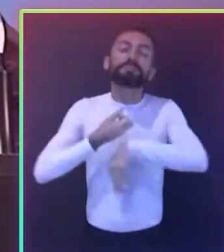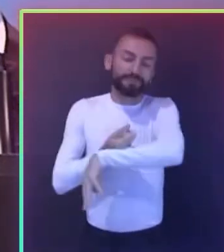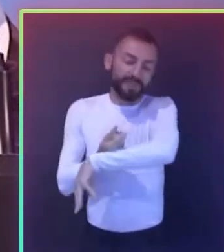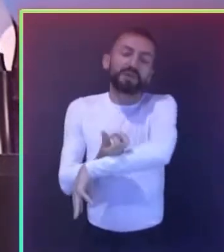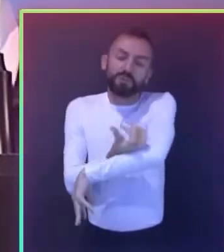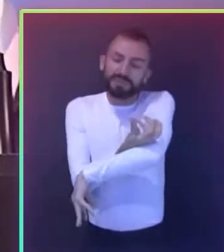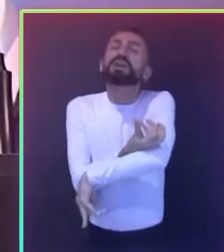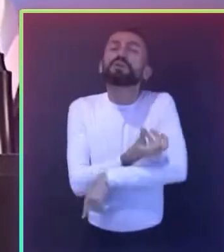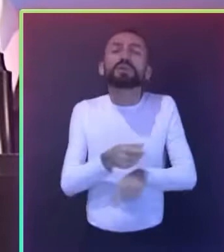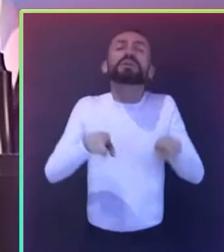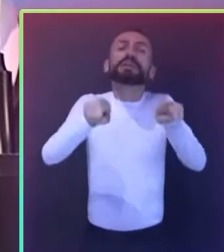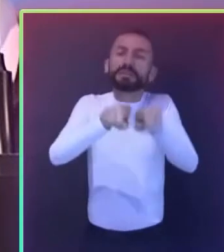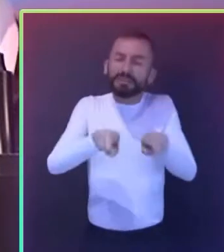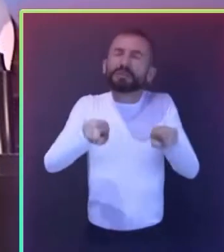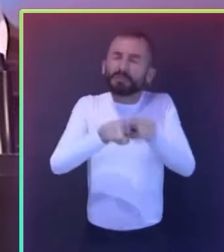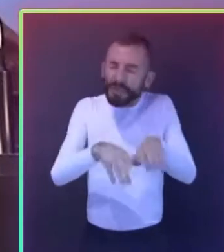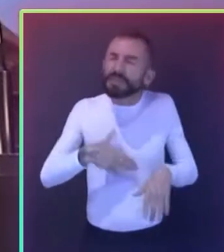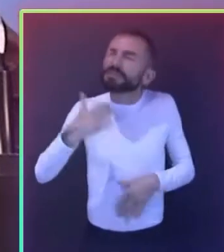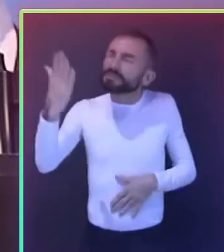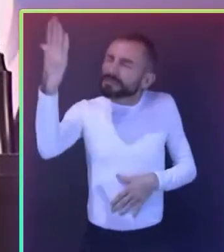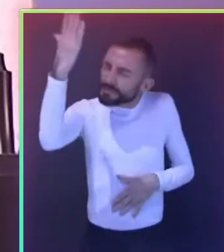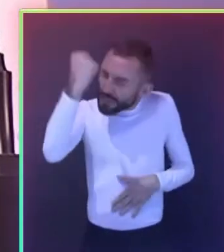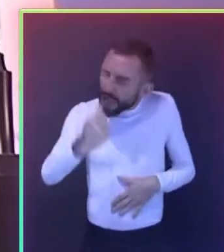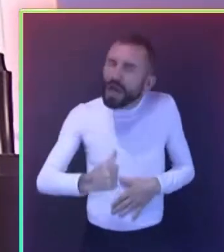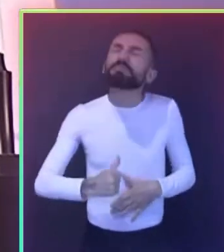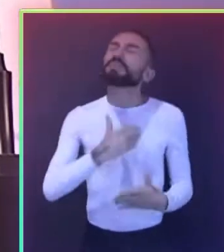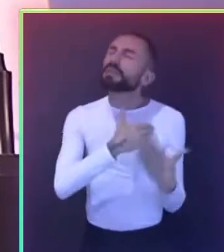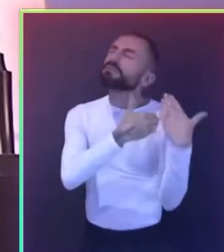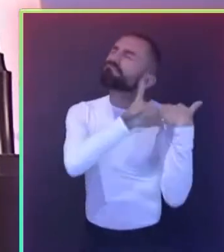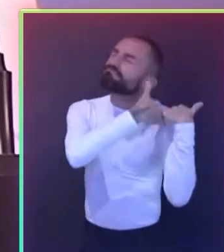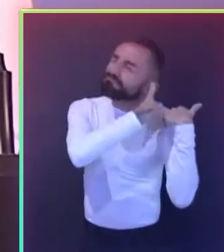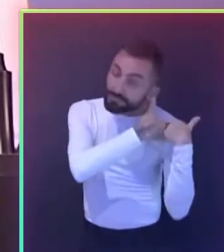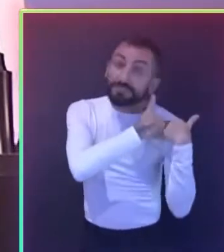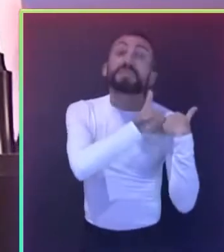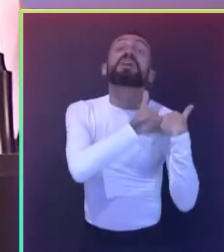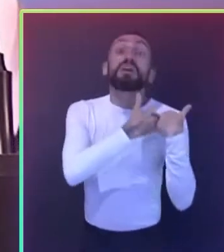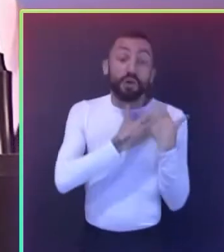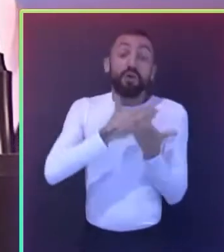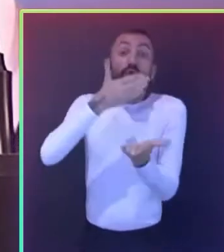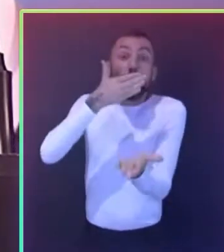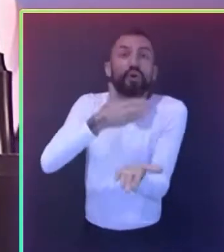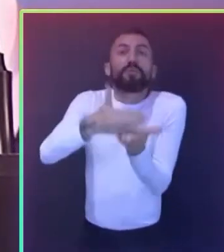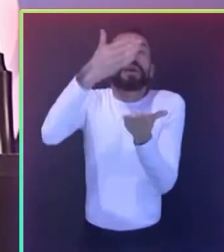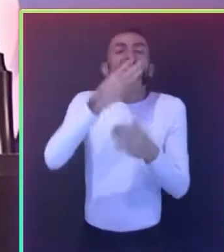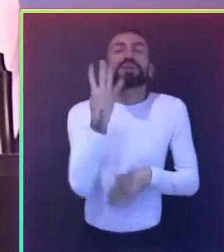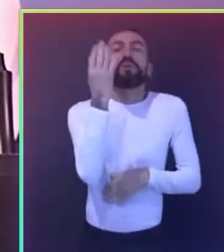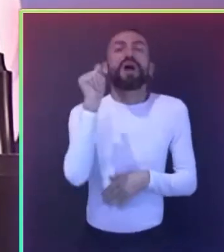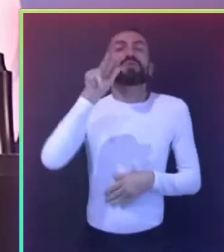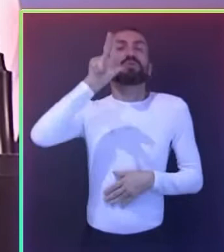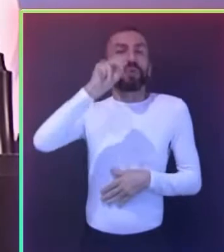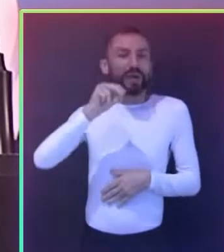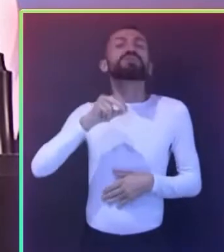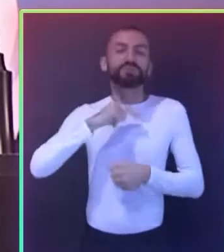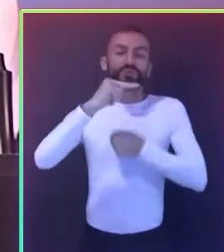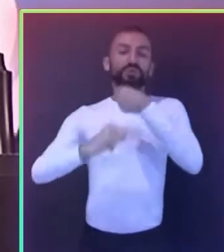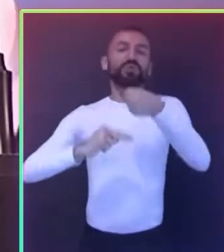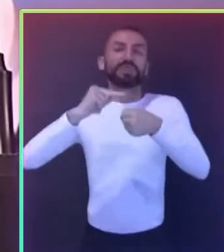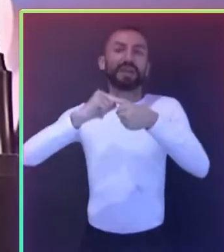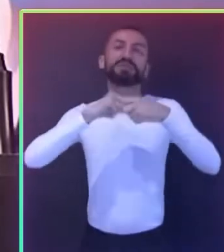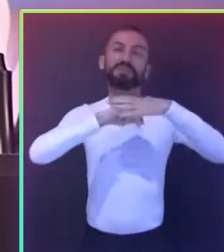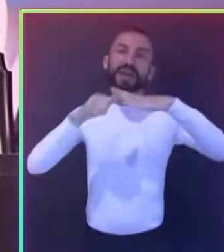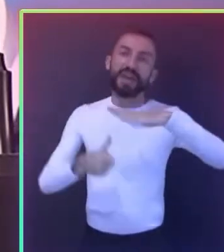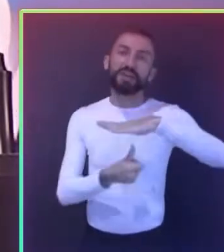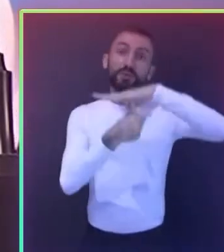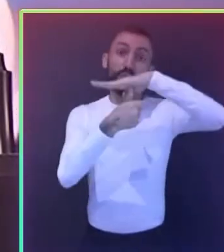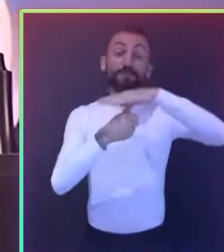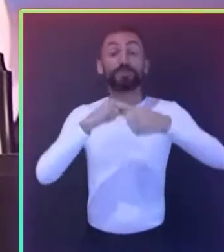elevado senso da responsabilidade assumida e esse este período de quatro anos à frente da Reitoria da Unesp